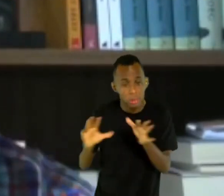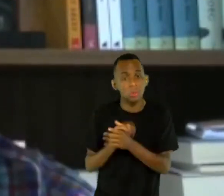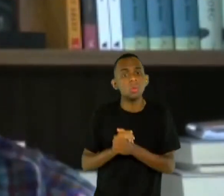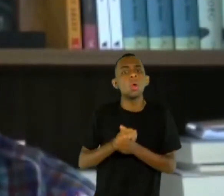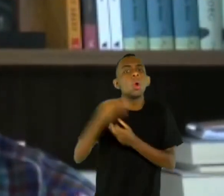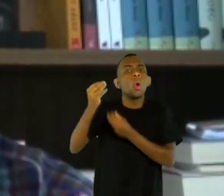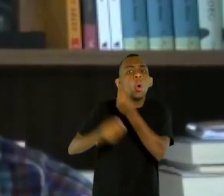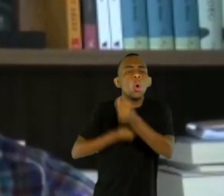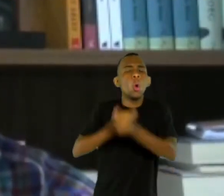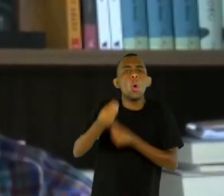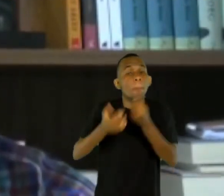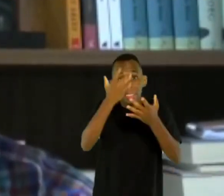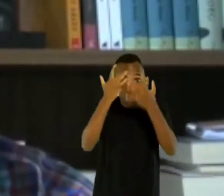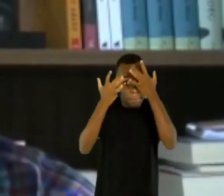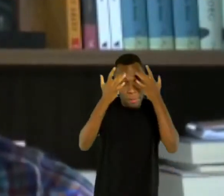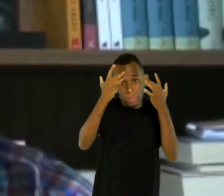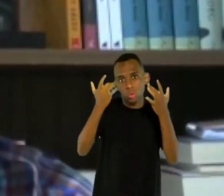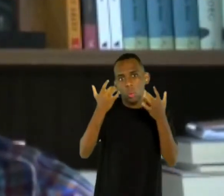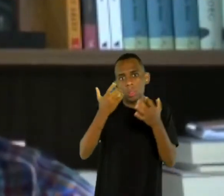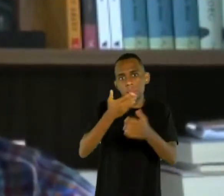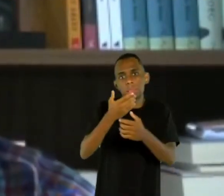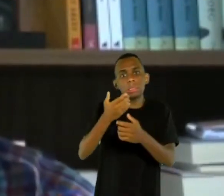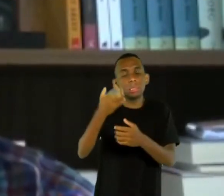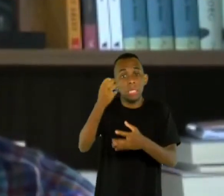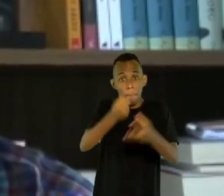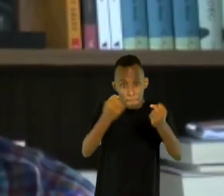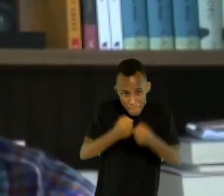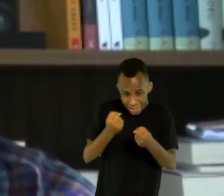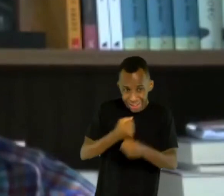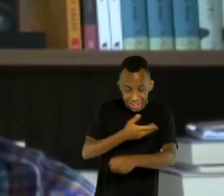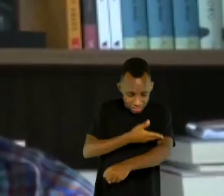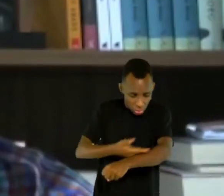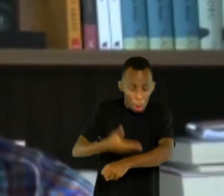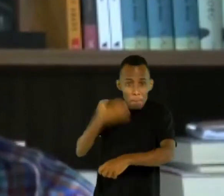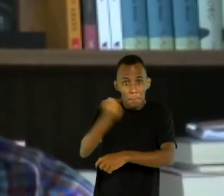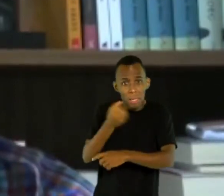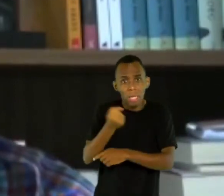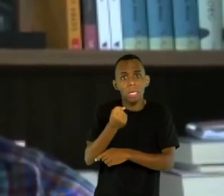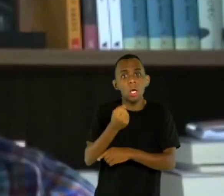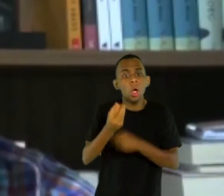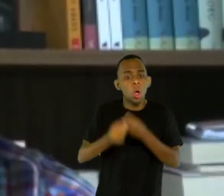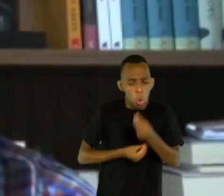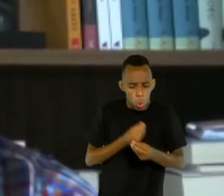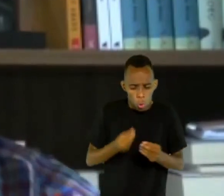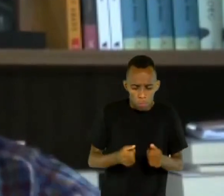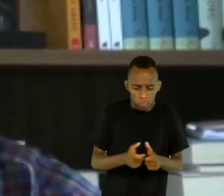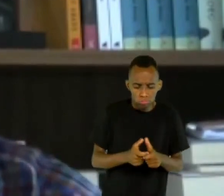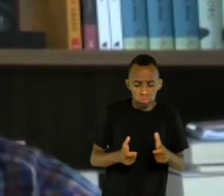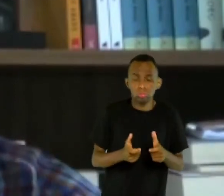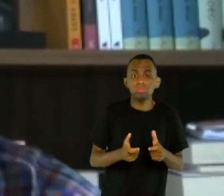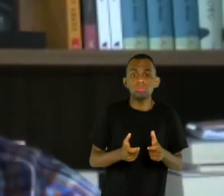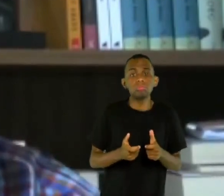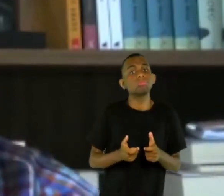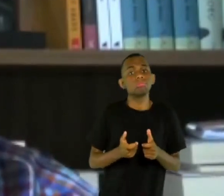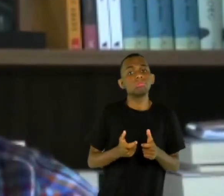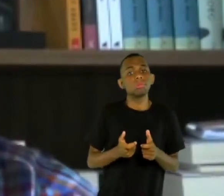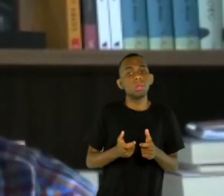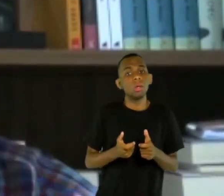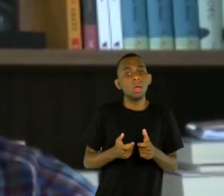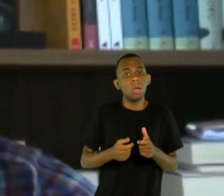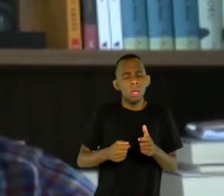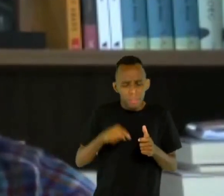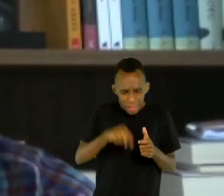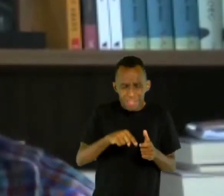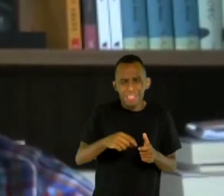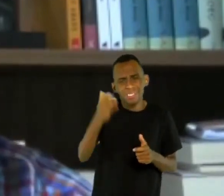pessoas brancas, né, a minoria branca daquele país vai se dando conta dos seus próprios privilégios,